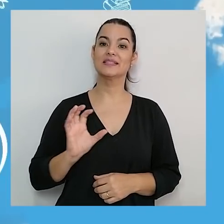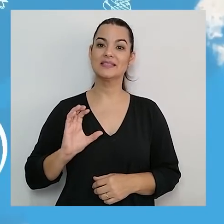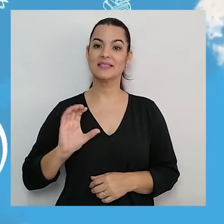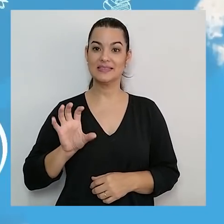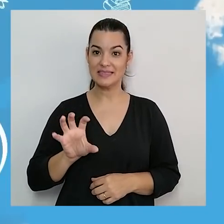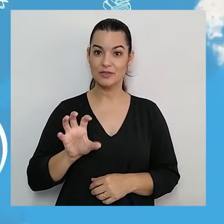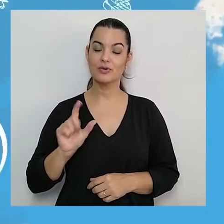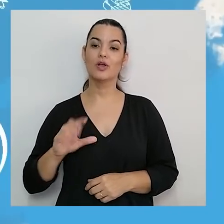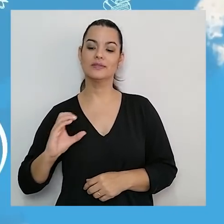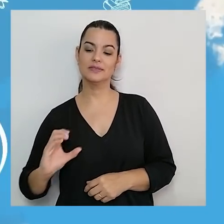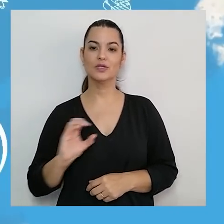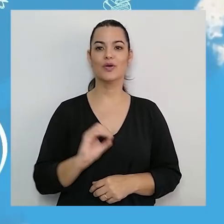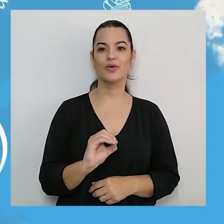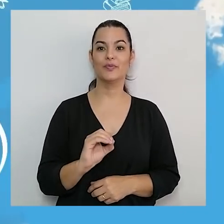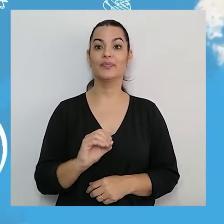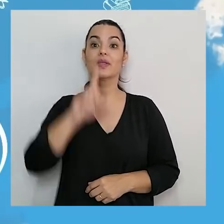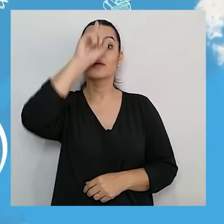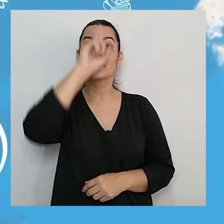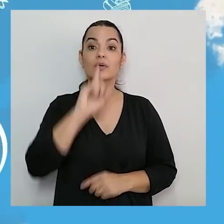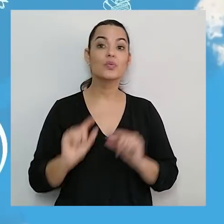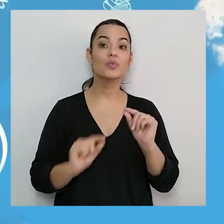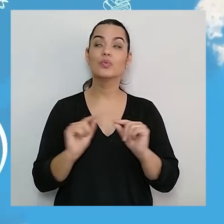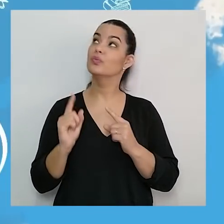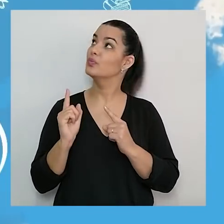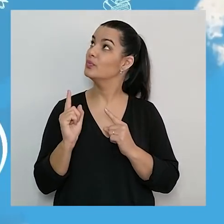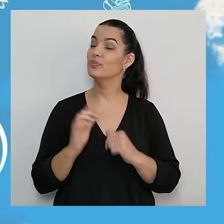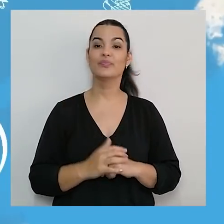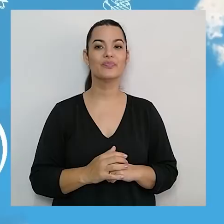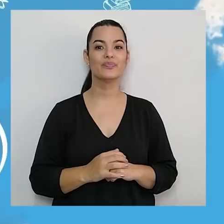Centro-Oeste. E aqui em amarelo, nós temos a região